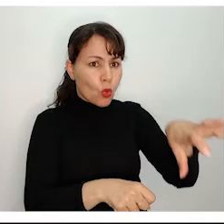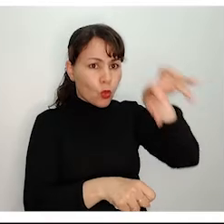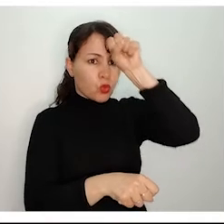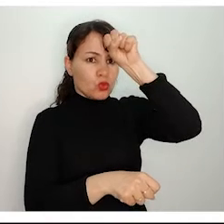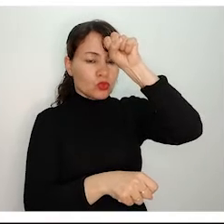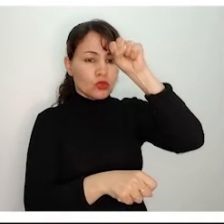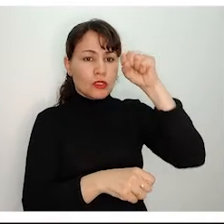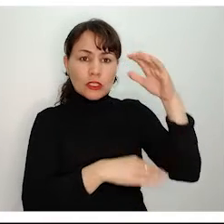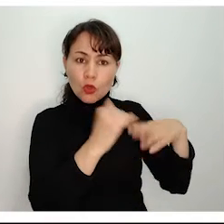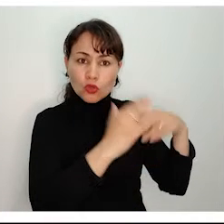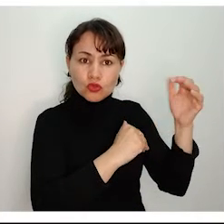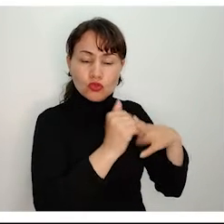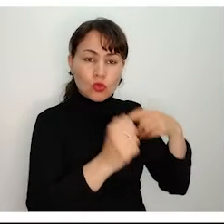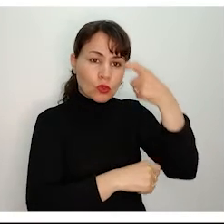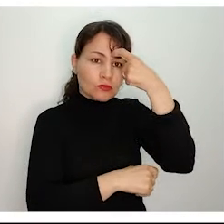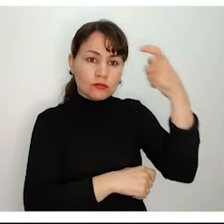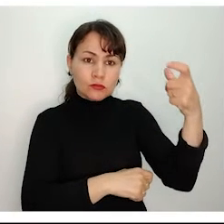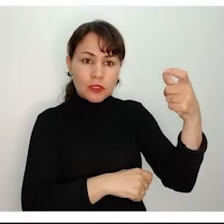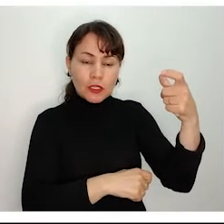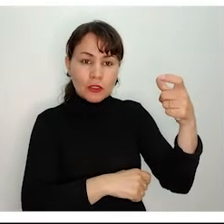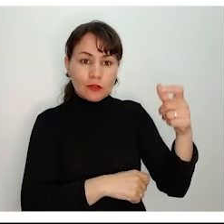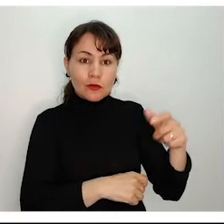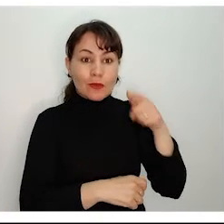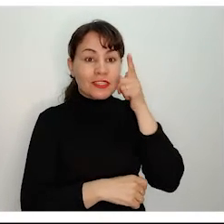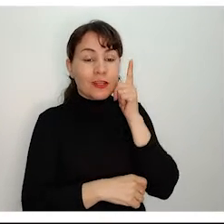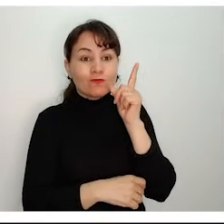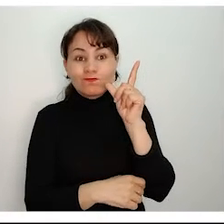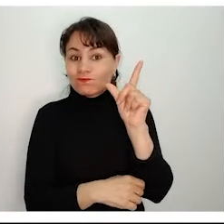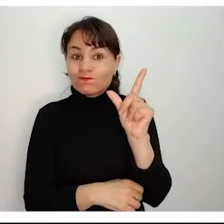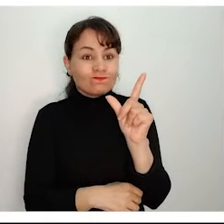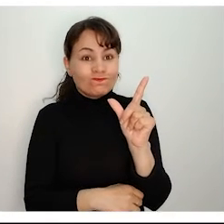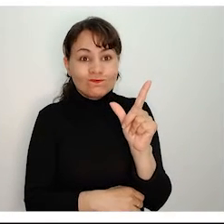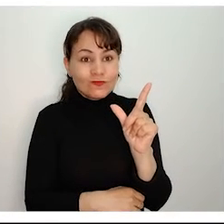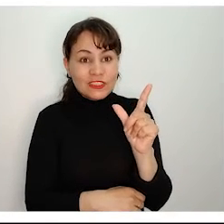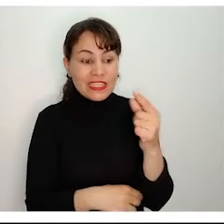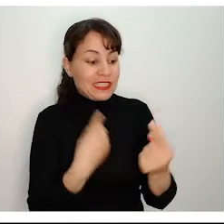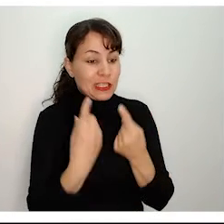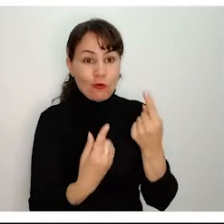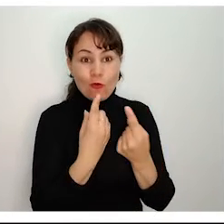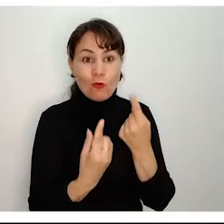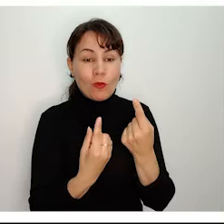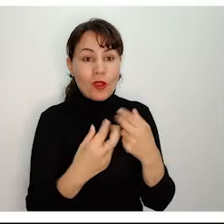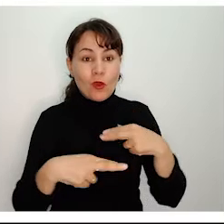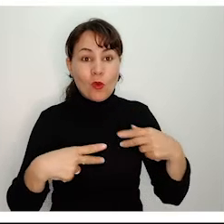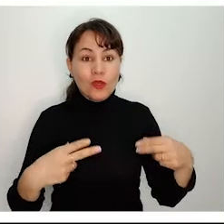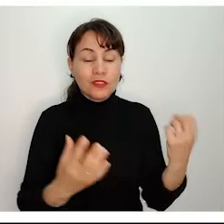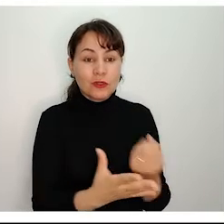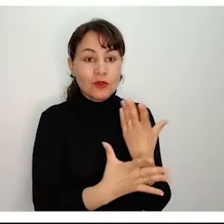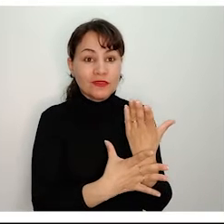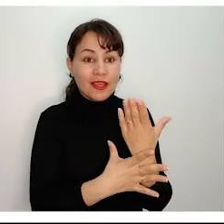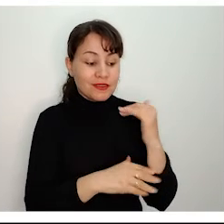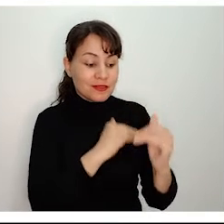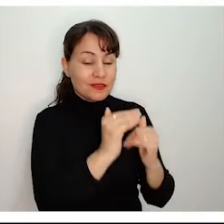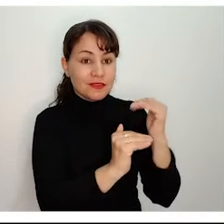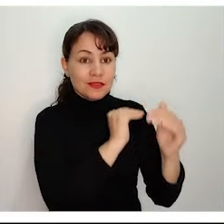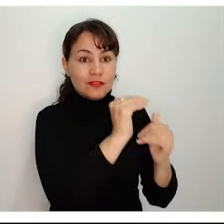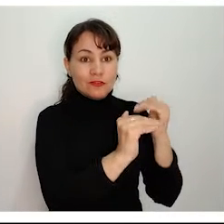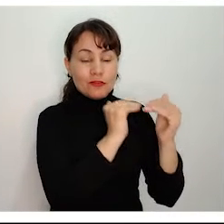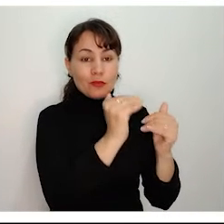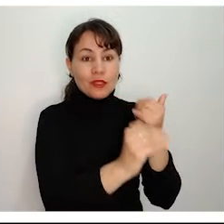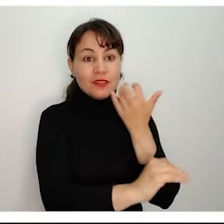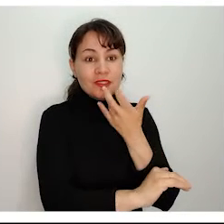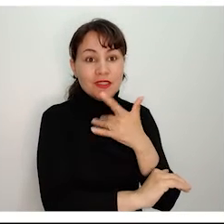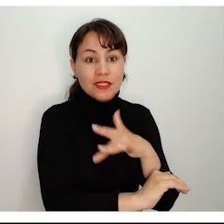potencialidade, que a criança adquira aquela capacidade. E se ela não está alcançando, algo está acontecendo com ela